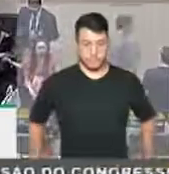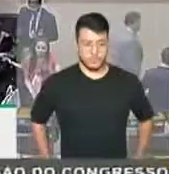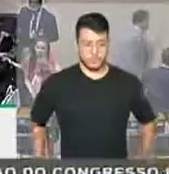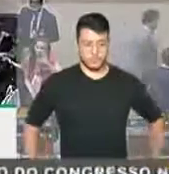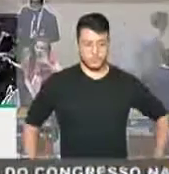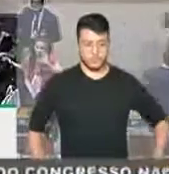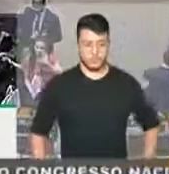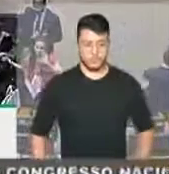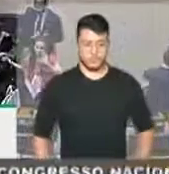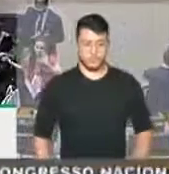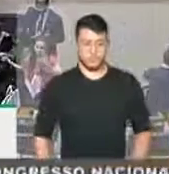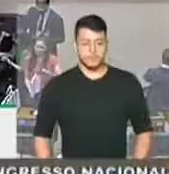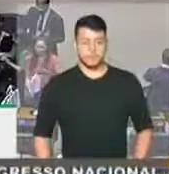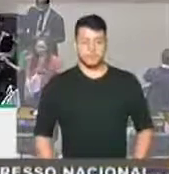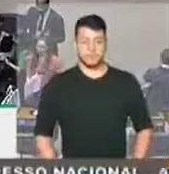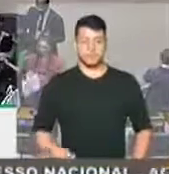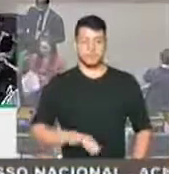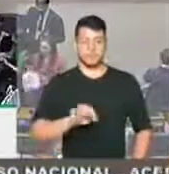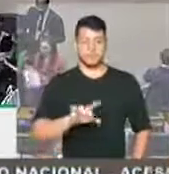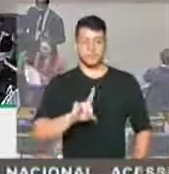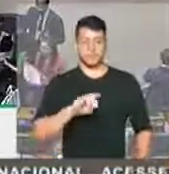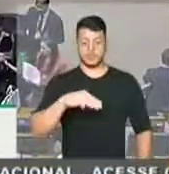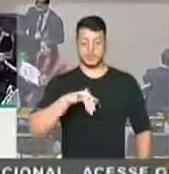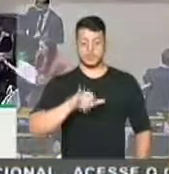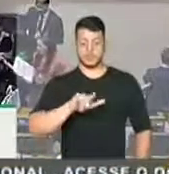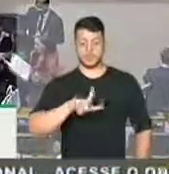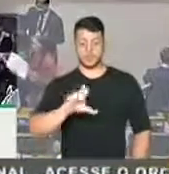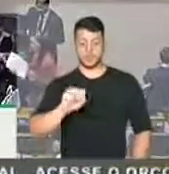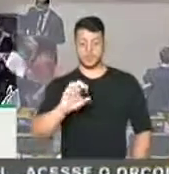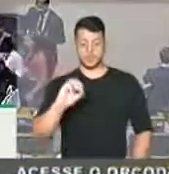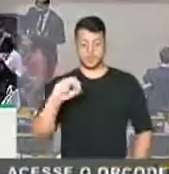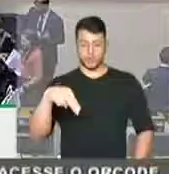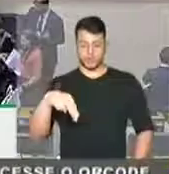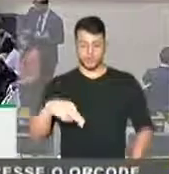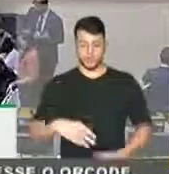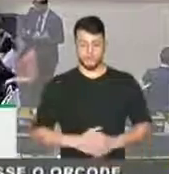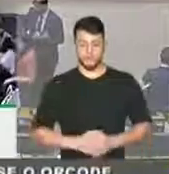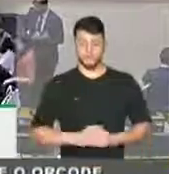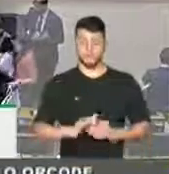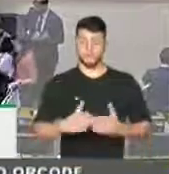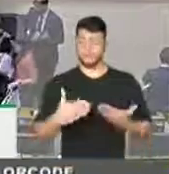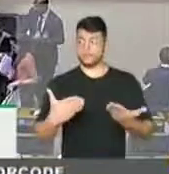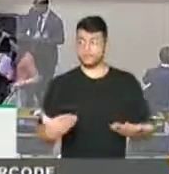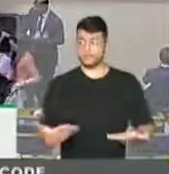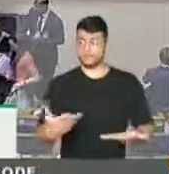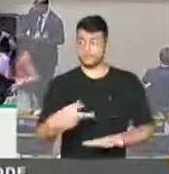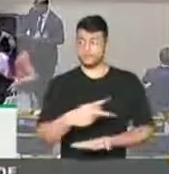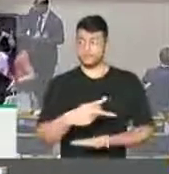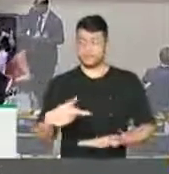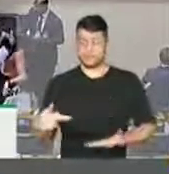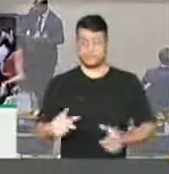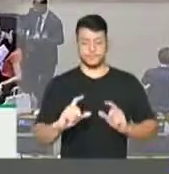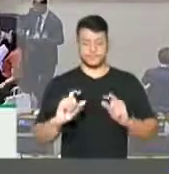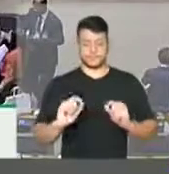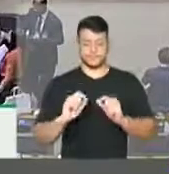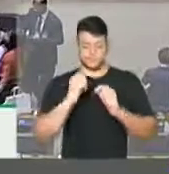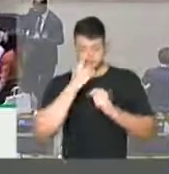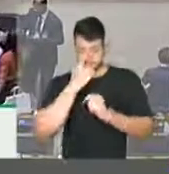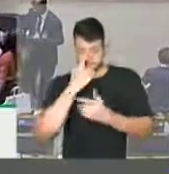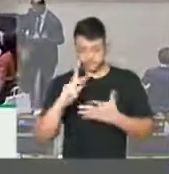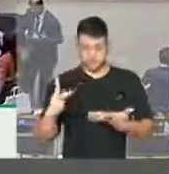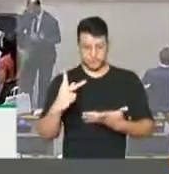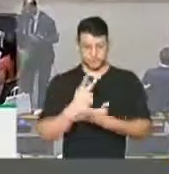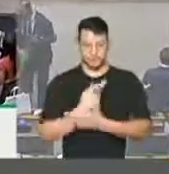Pensei que era eu. Presidente, em Belém, há um parque formalizado há 28 anos